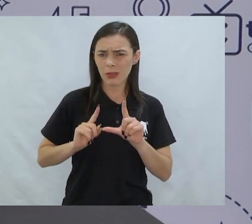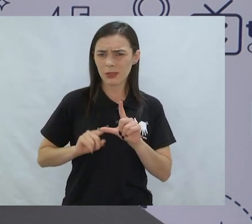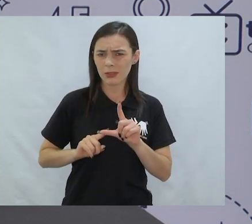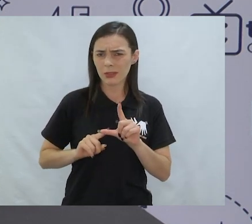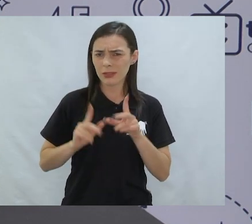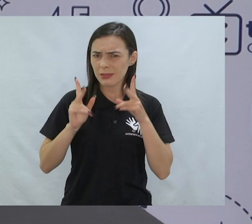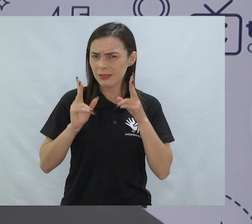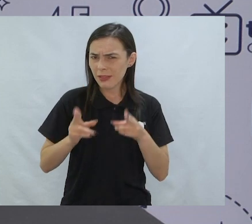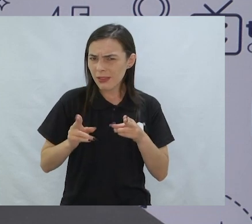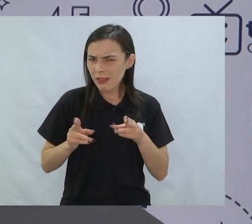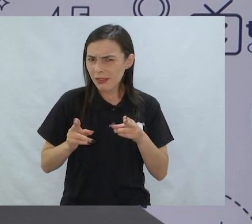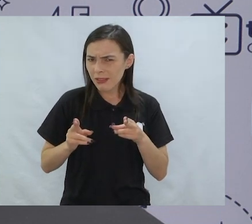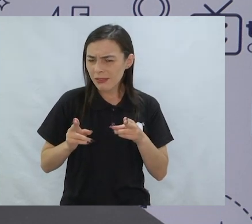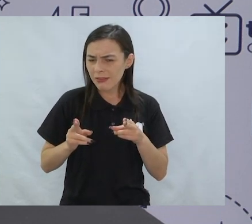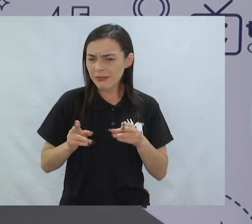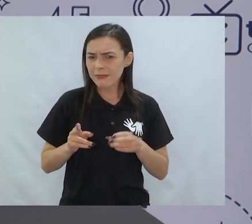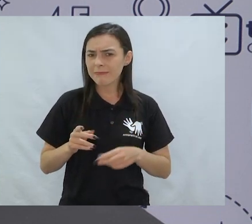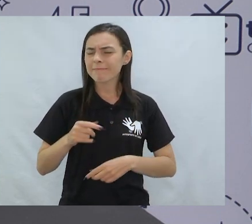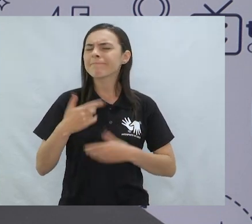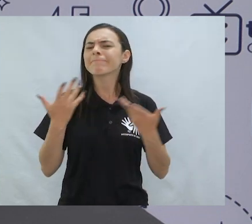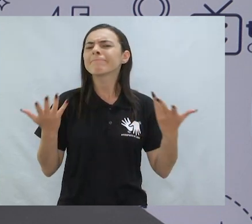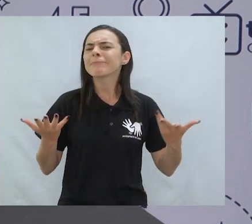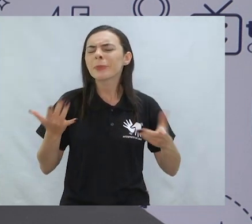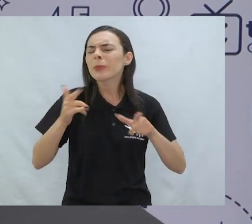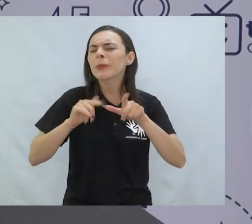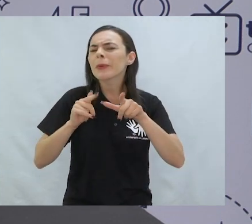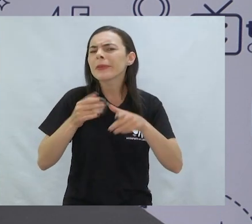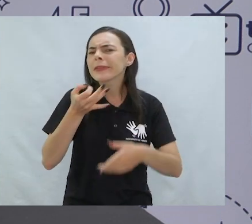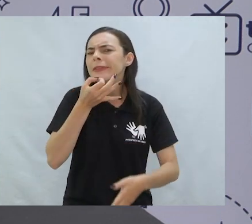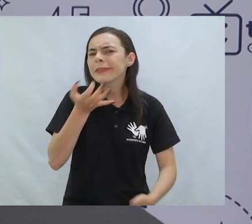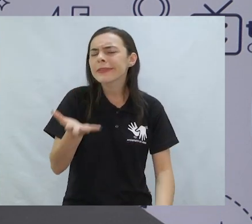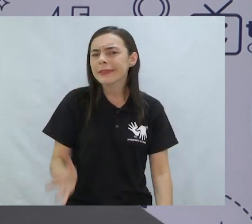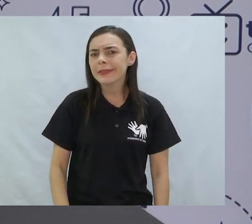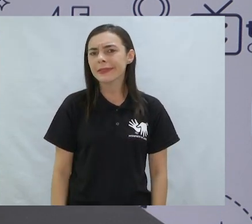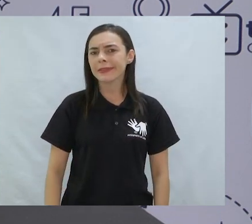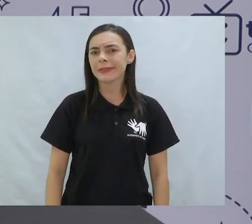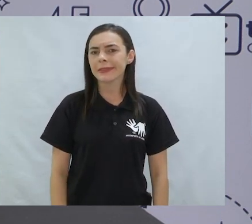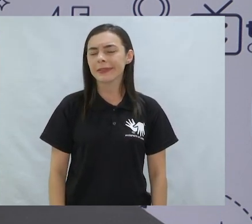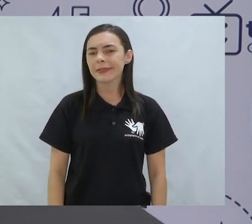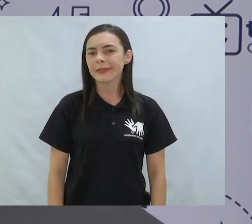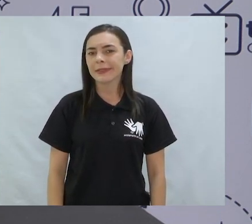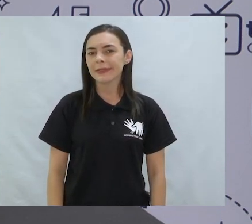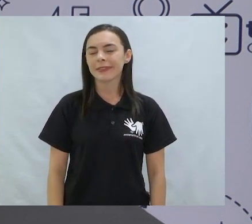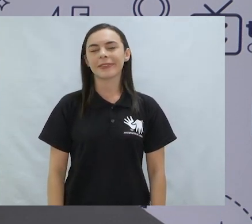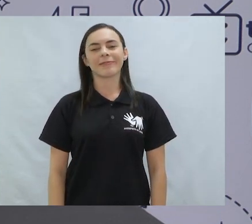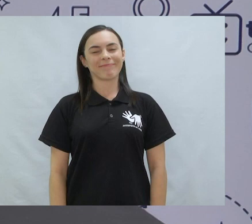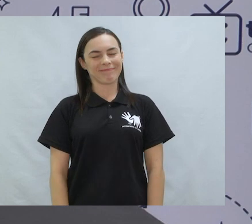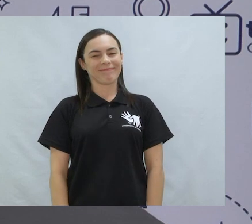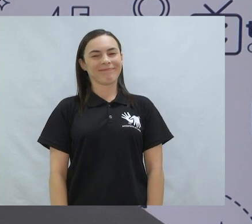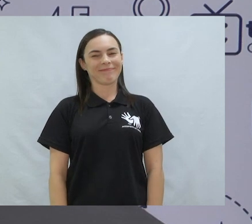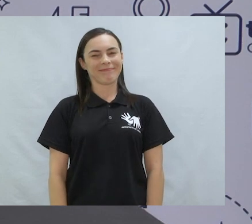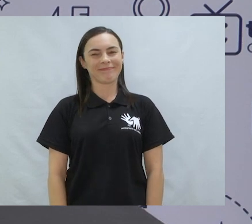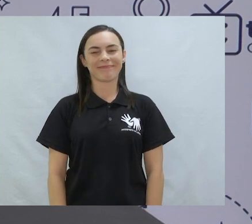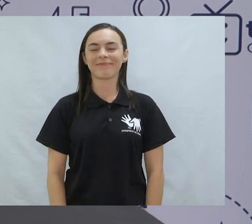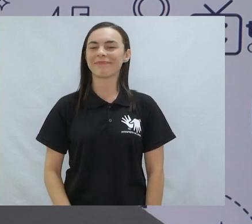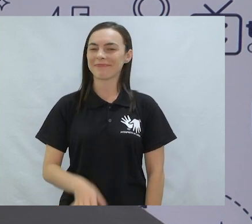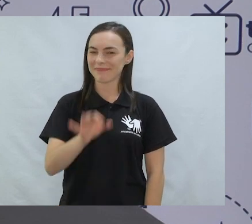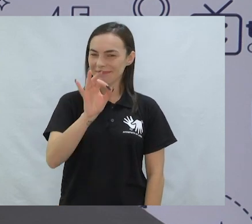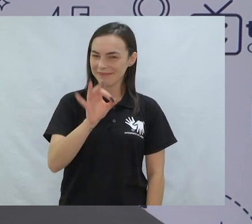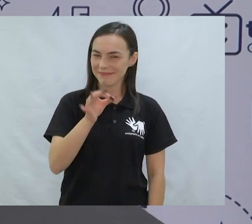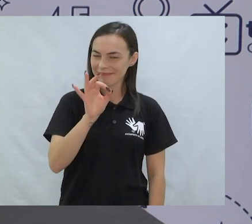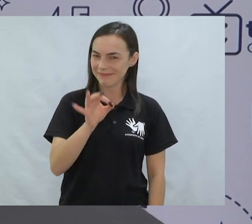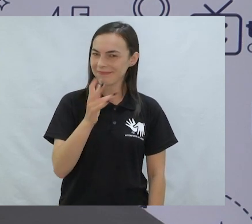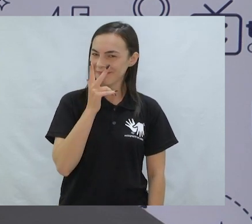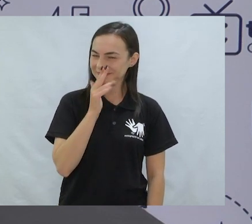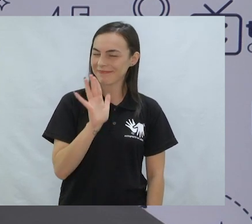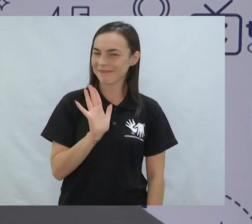duas letras aqui que são iguais. Qual letra você acha que é igual aqui? Ah, eu